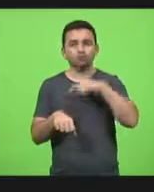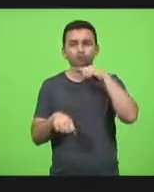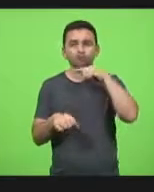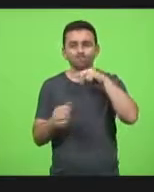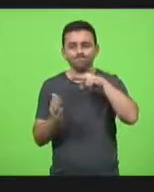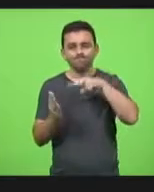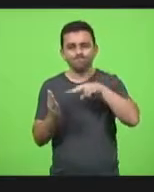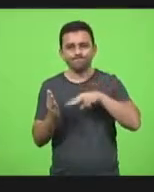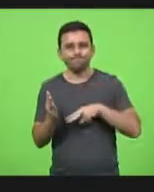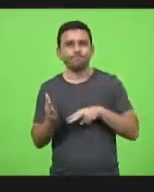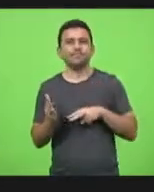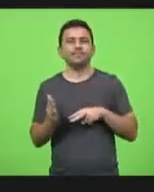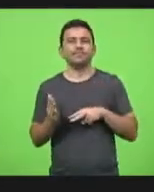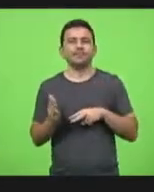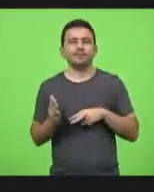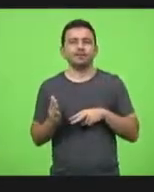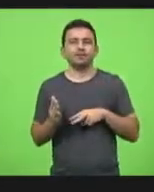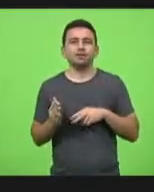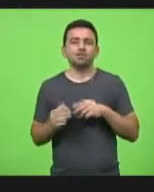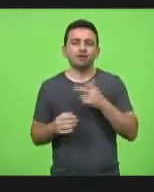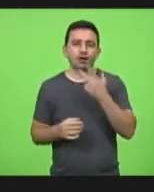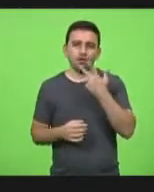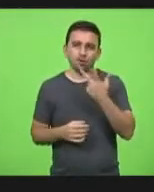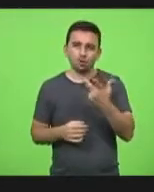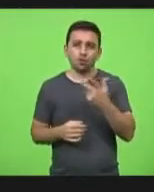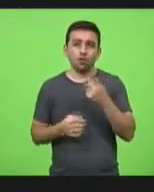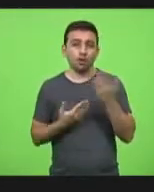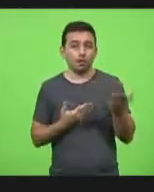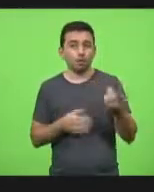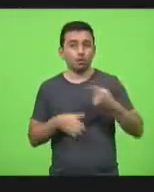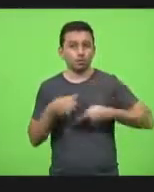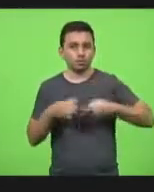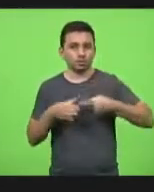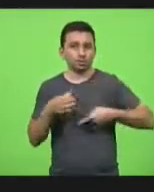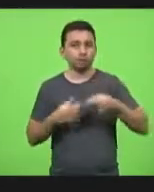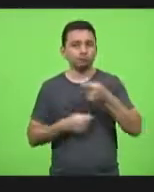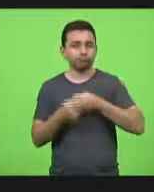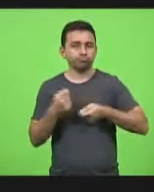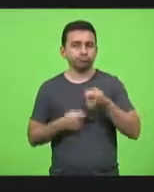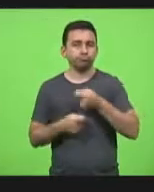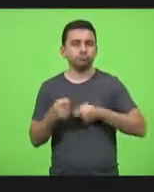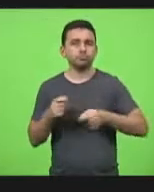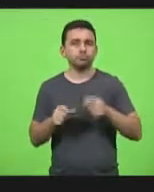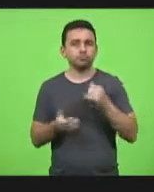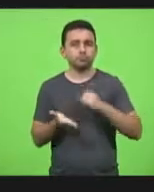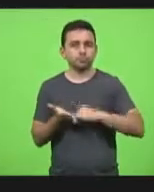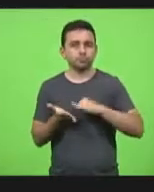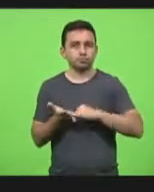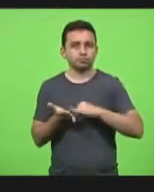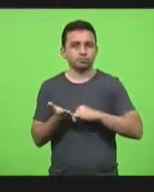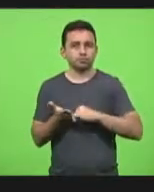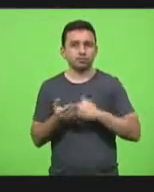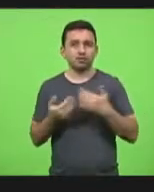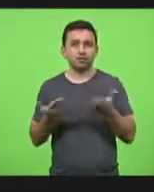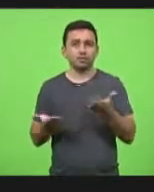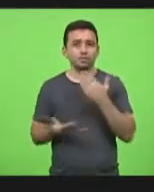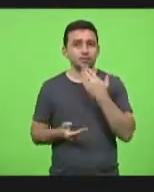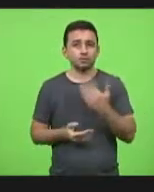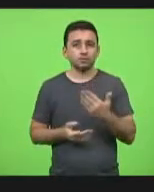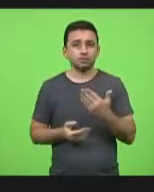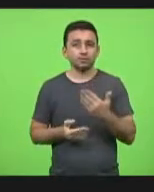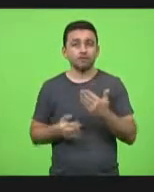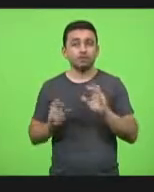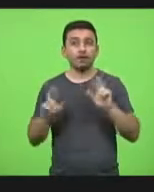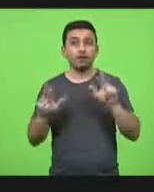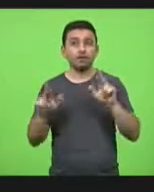projeto. Foi comentado isso na Comissão de Finanças e Tributação, mas como lá esse requisito fugia da